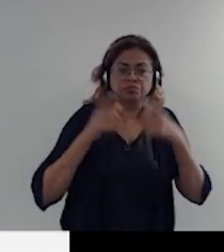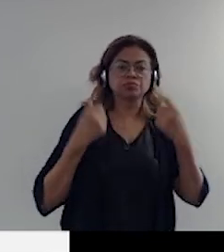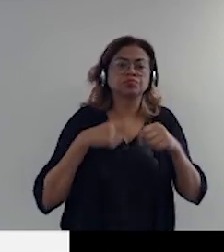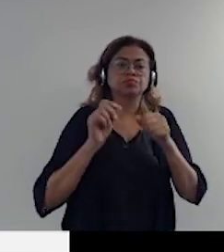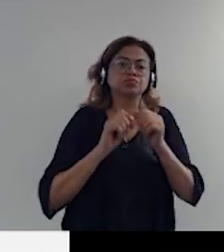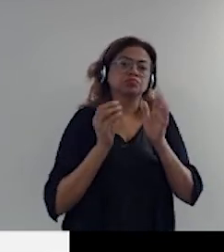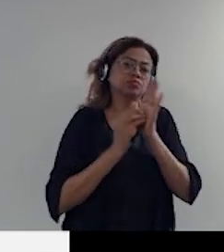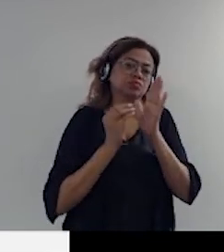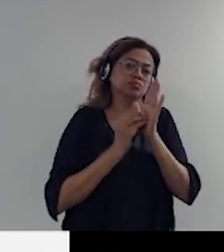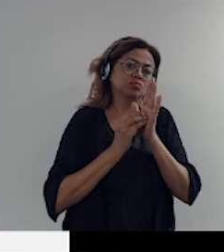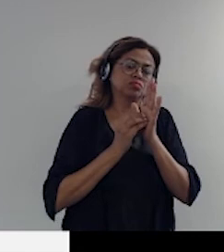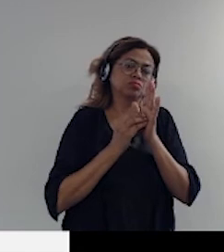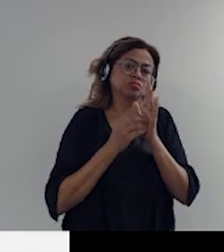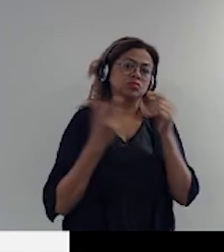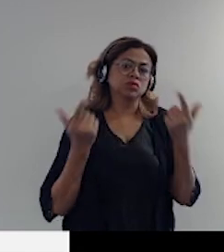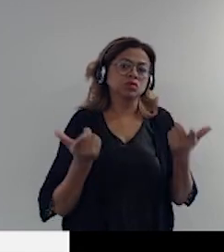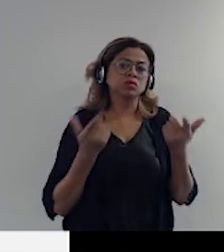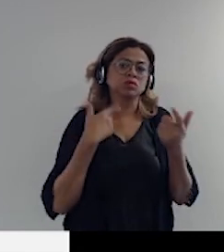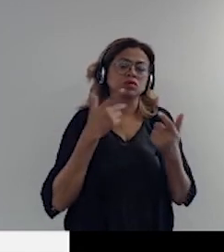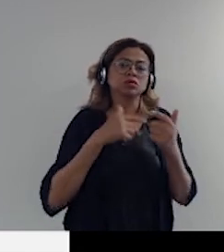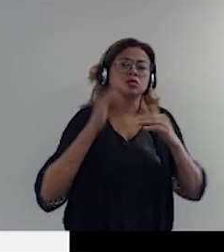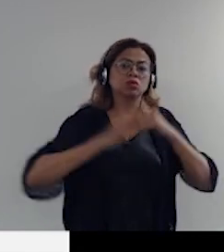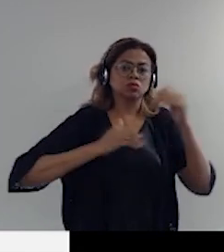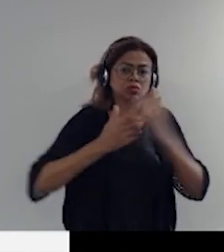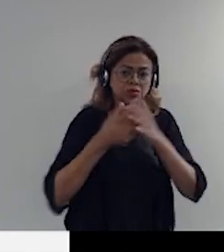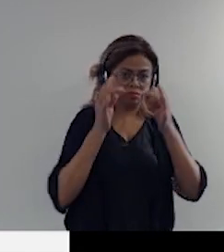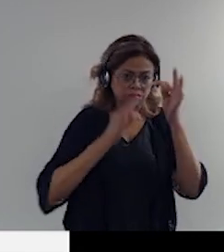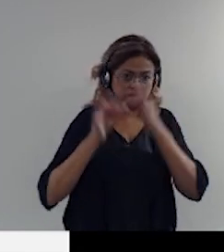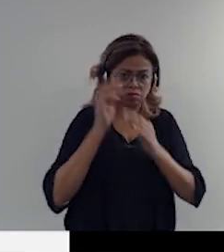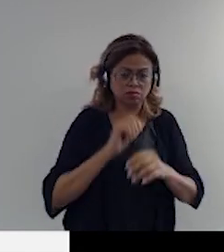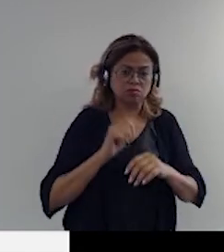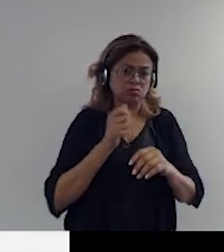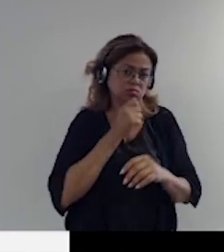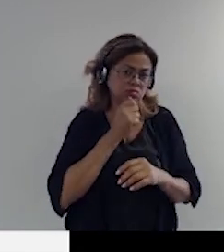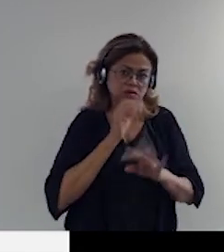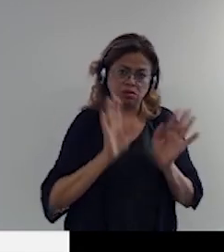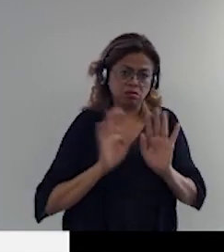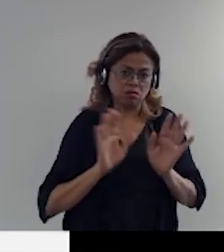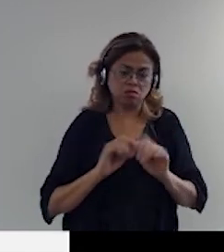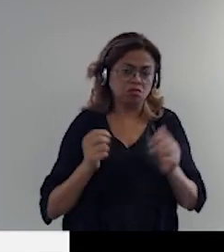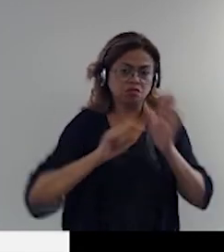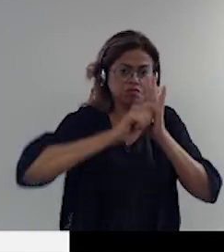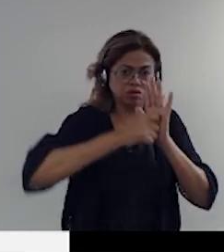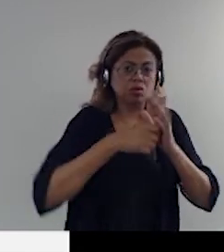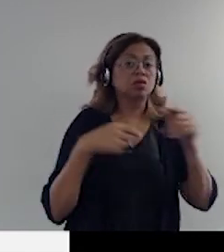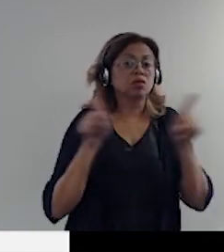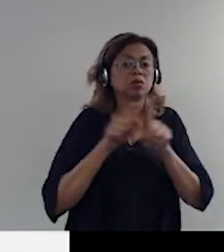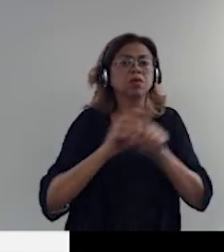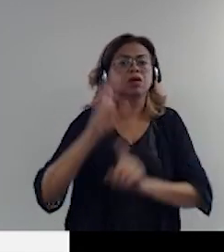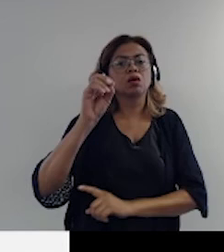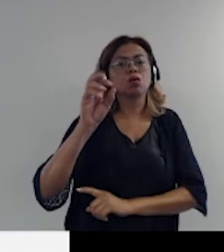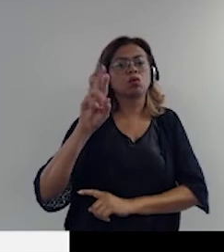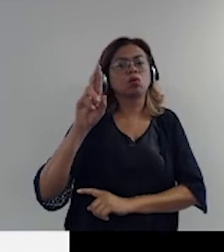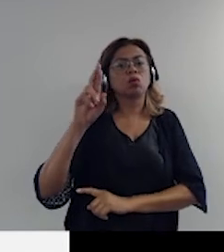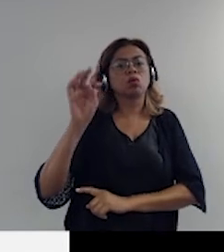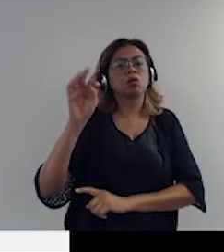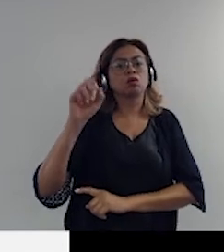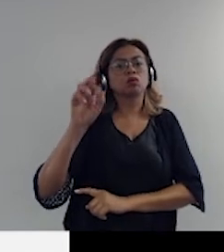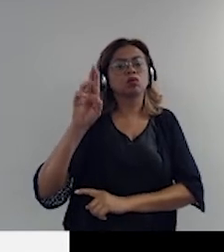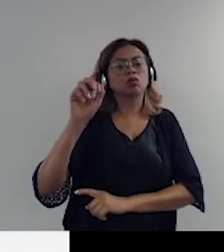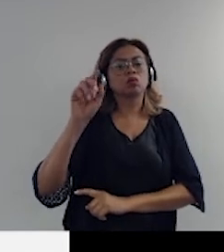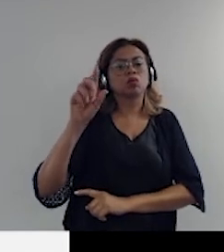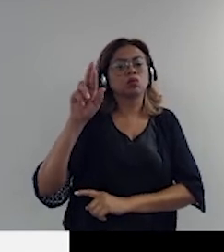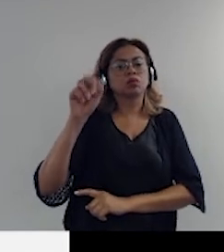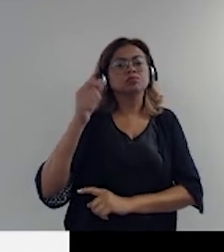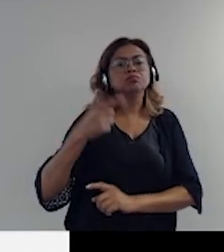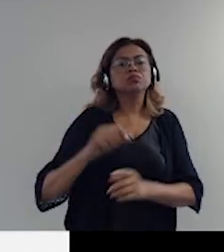falta de capacidade tecnológica, e nem as corretoras. Algumas tiveram problemas e